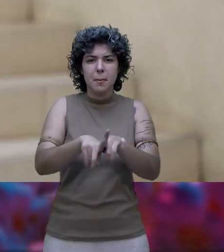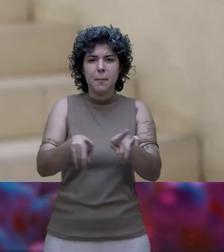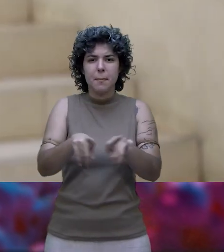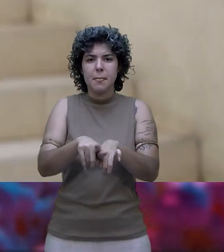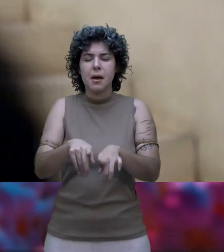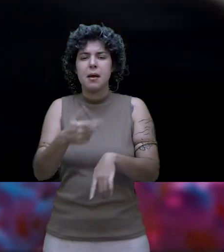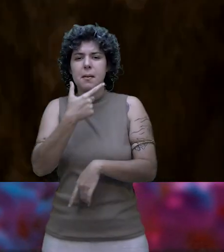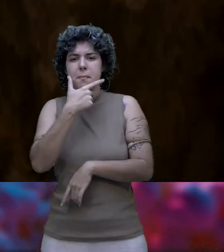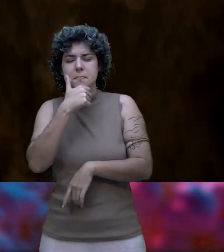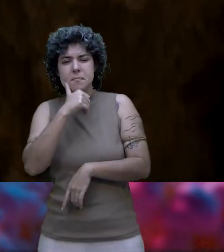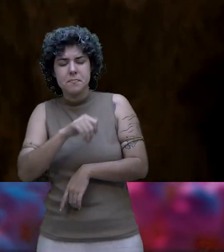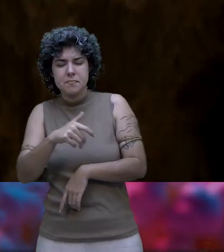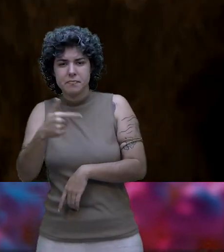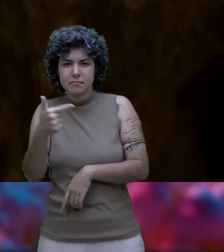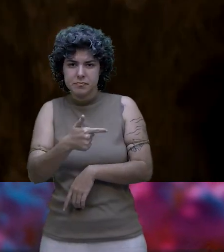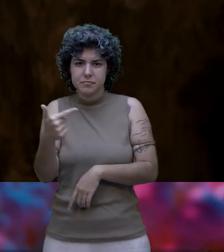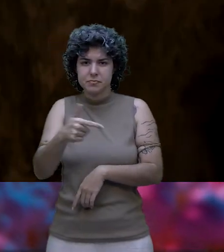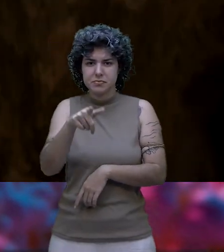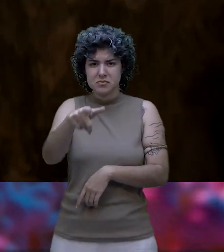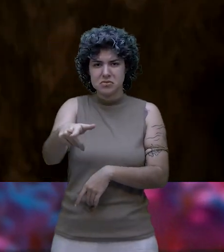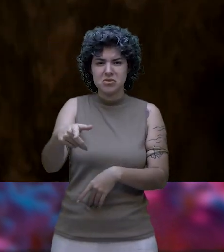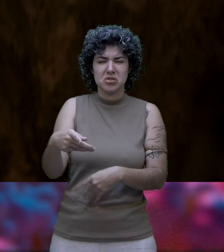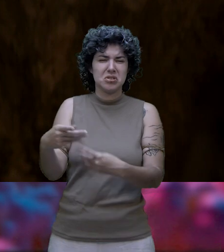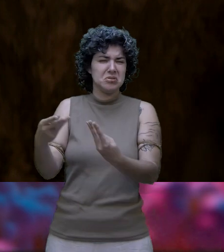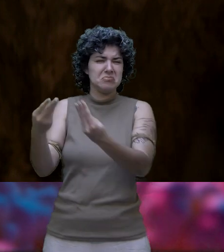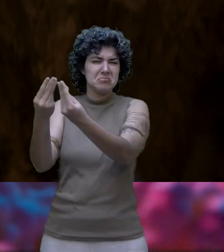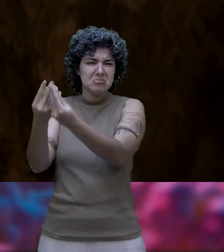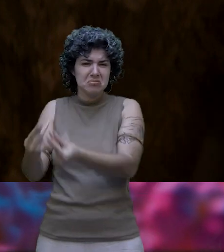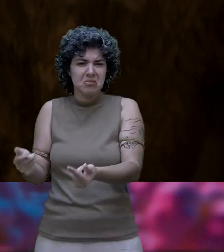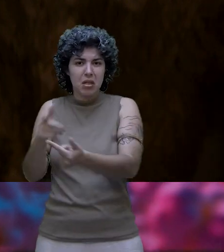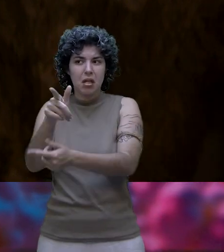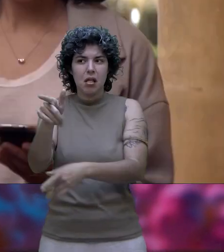e dolorido de como a sociedade pune mulheres que não